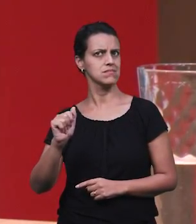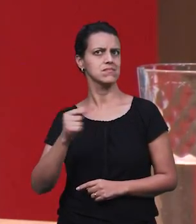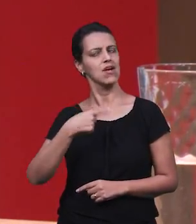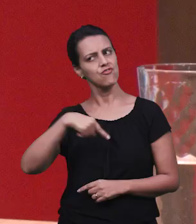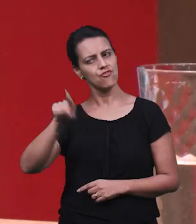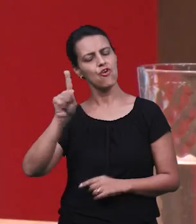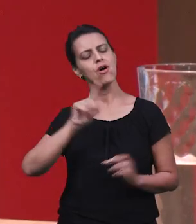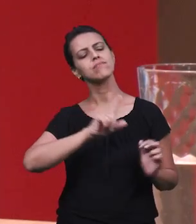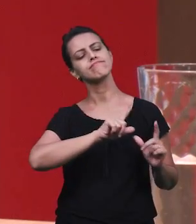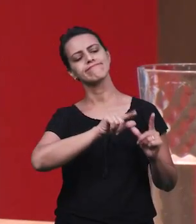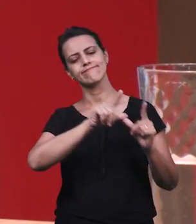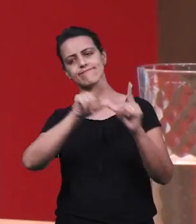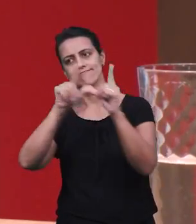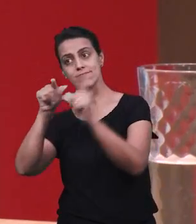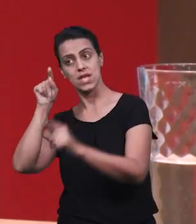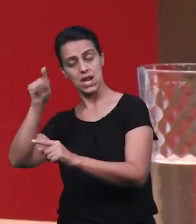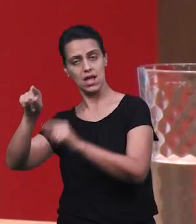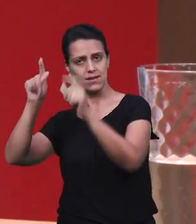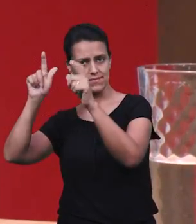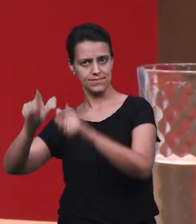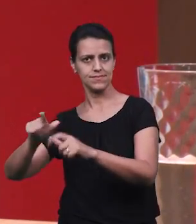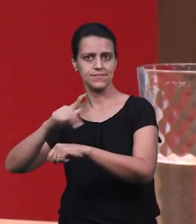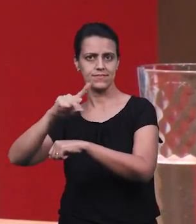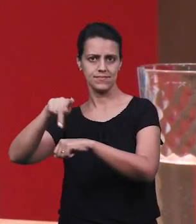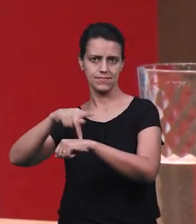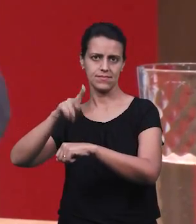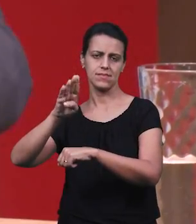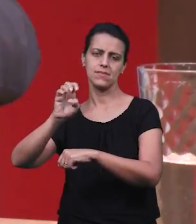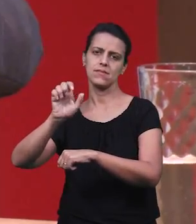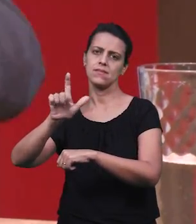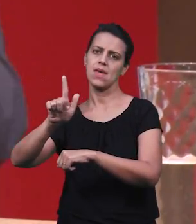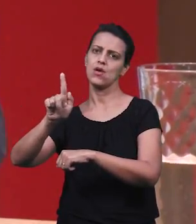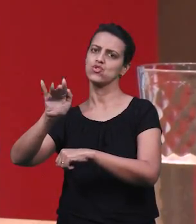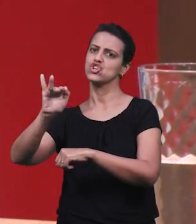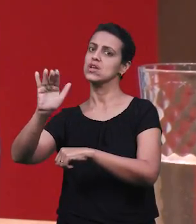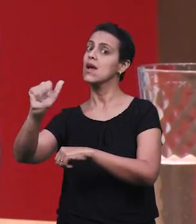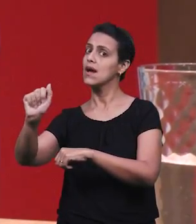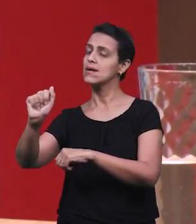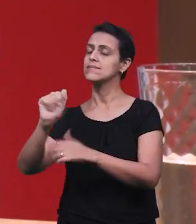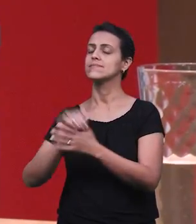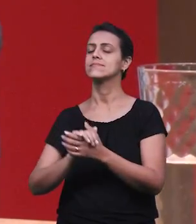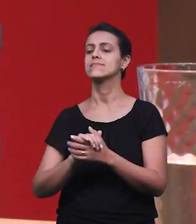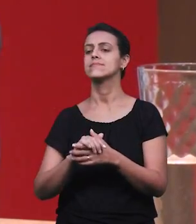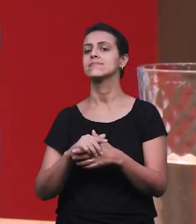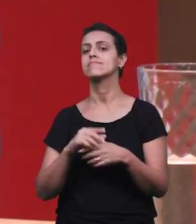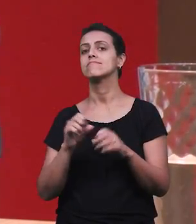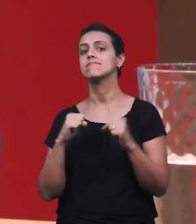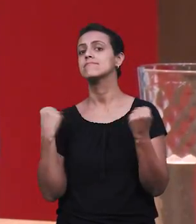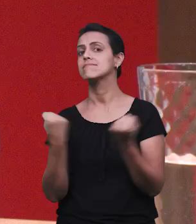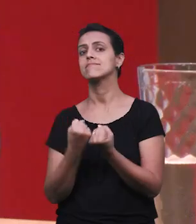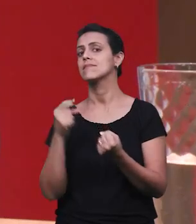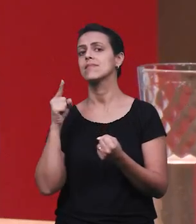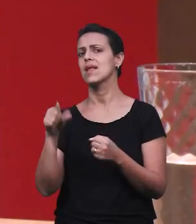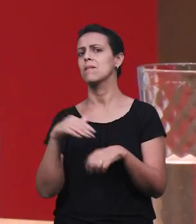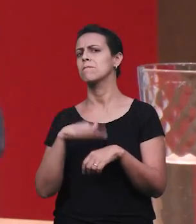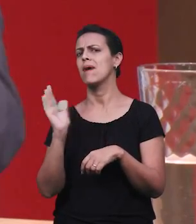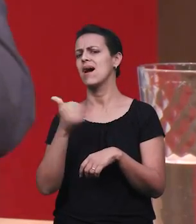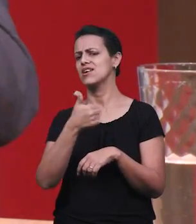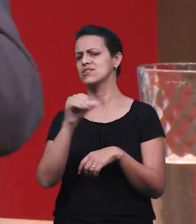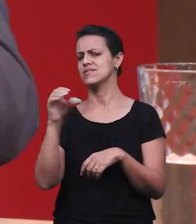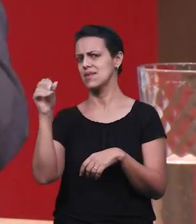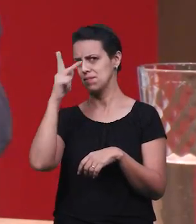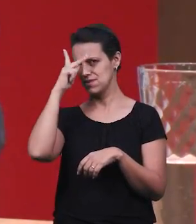na cidade de Lommel, lá na Bélgica. Fizemos um seminário lá com uns meses depois, com mais de 100